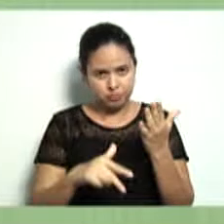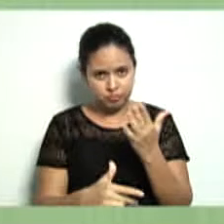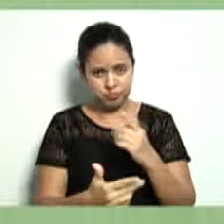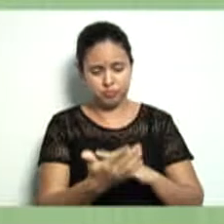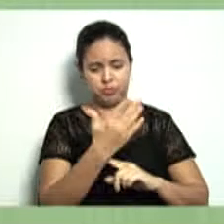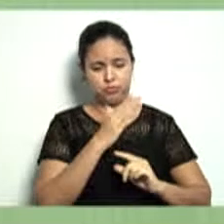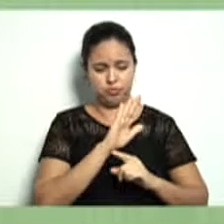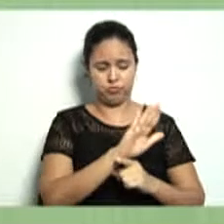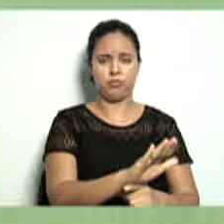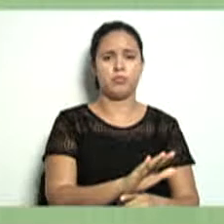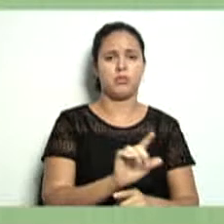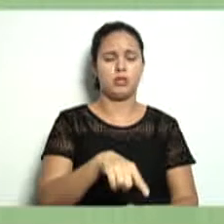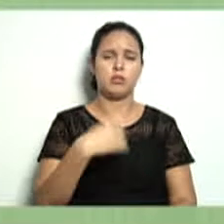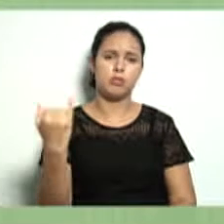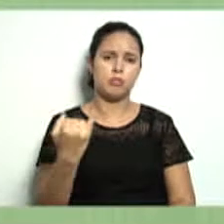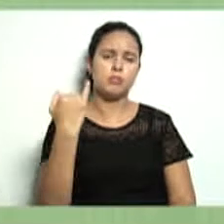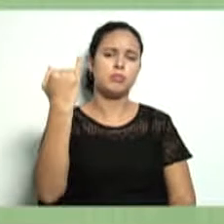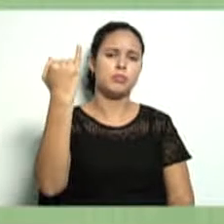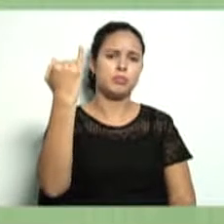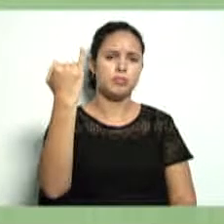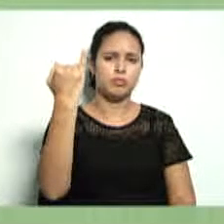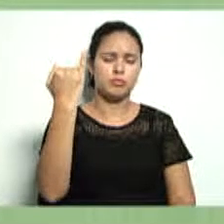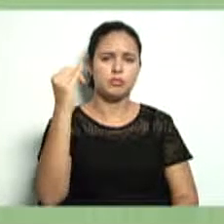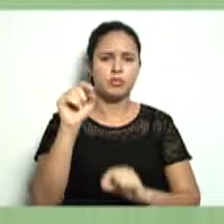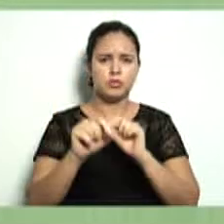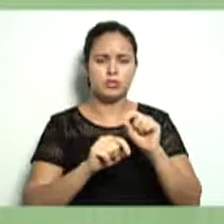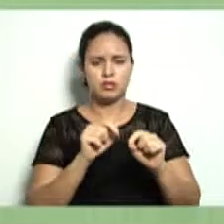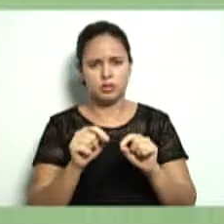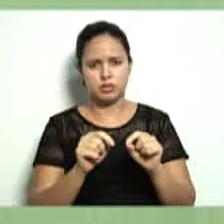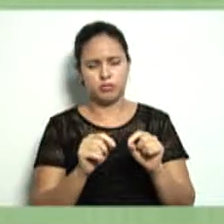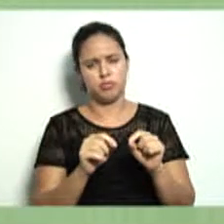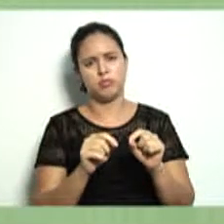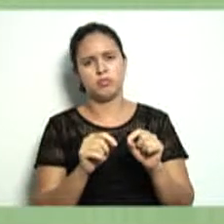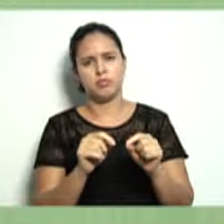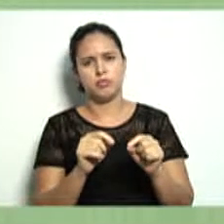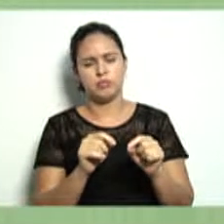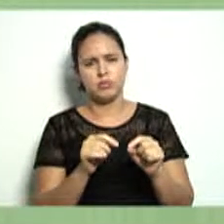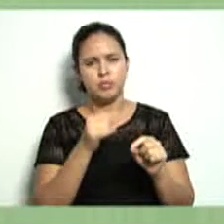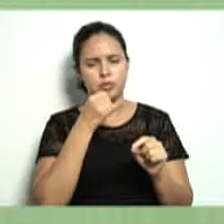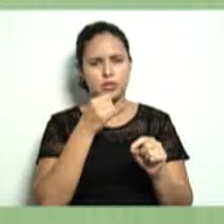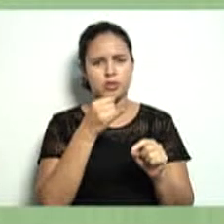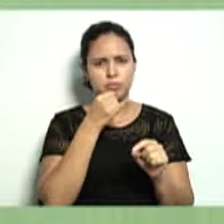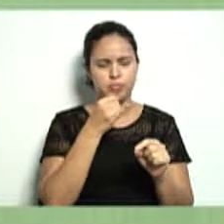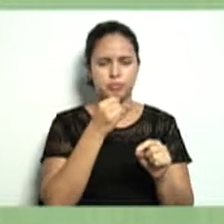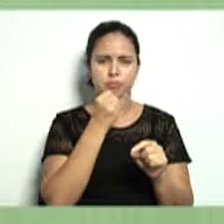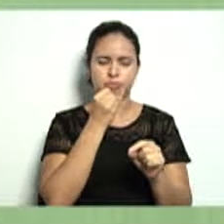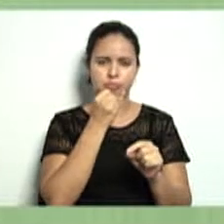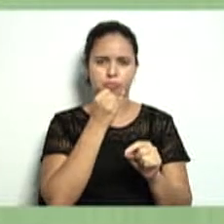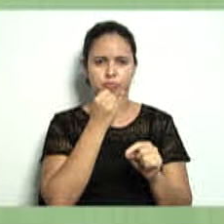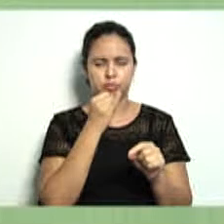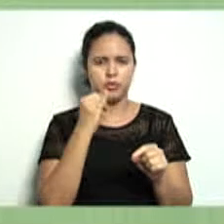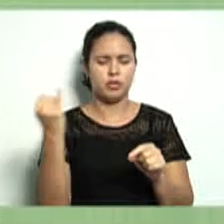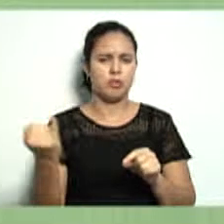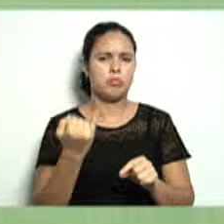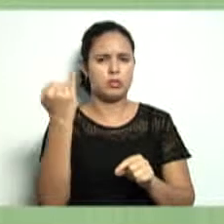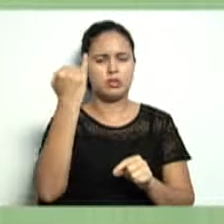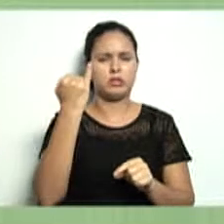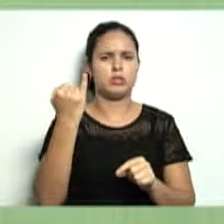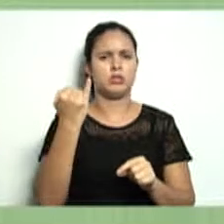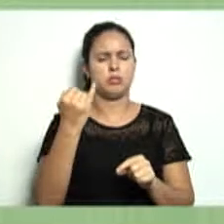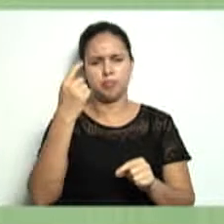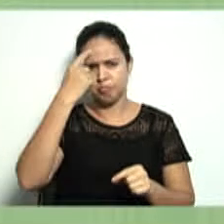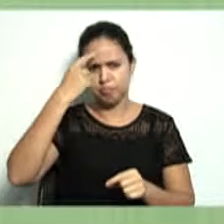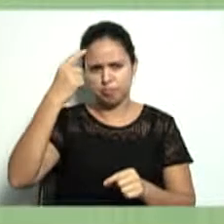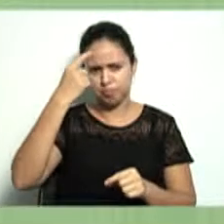e é importante aí a gente dar uma atenção para a sinergia, para a questão da importância da sinergia e da criatividade,